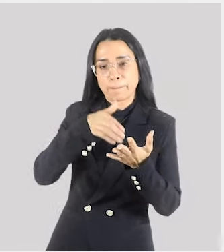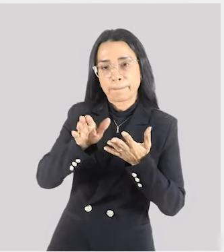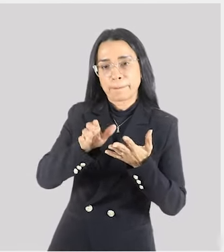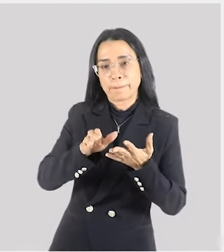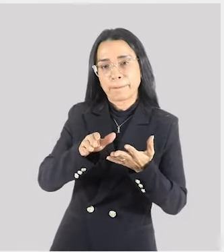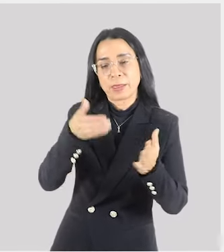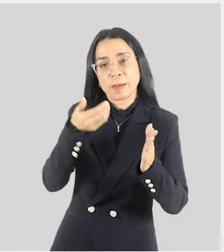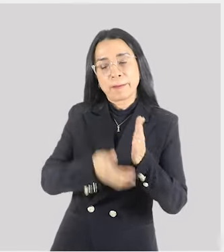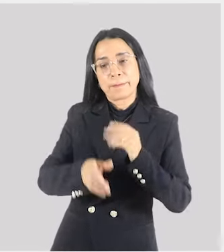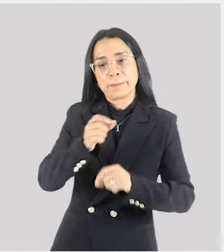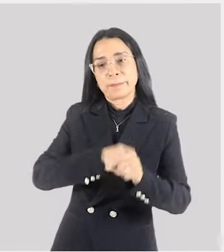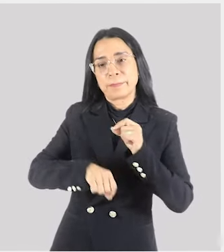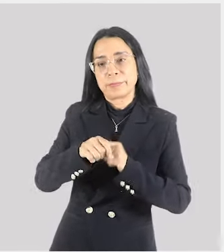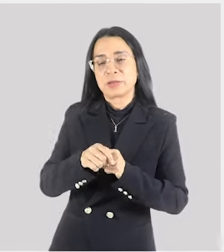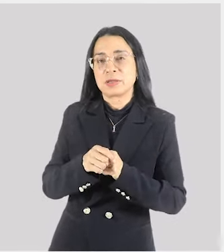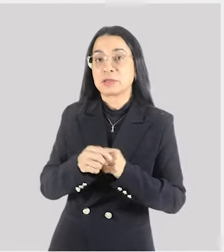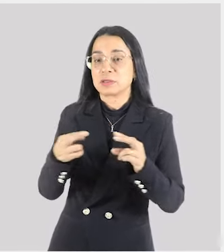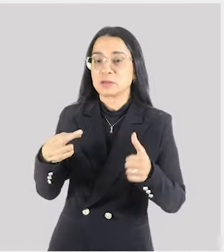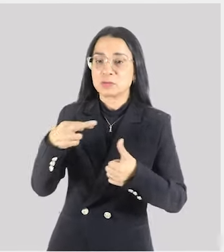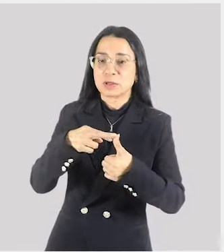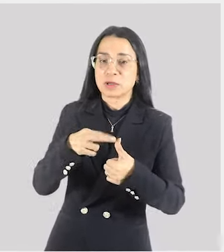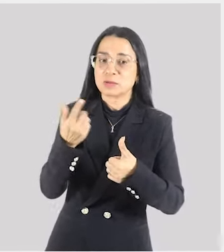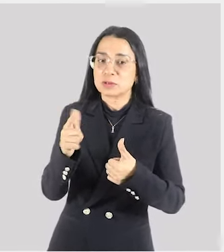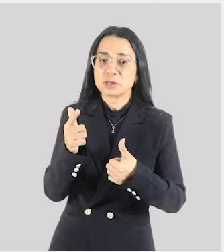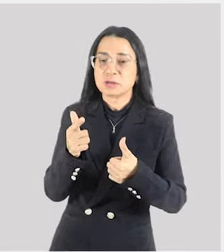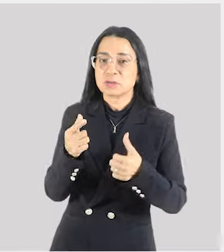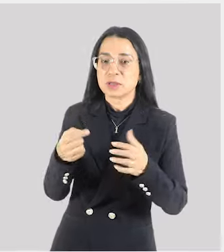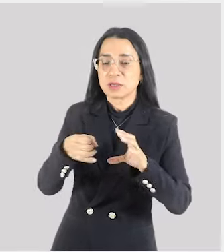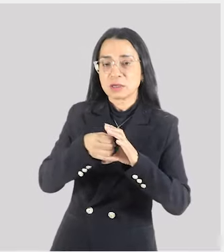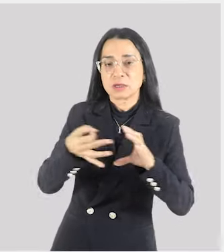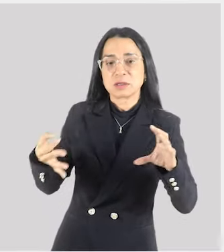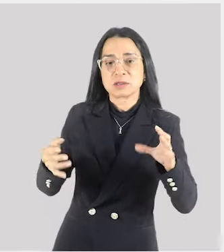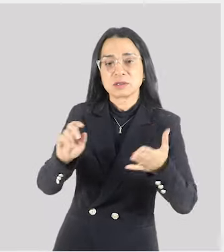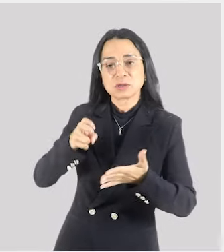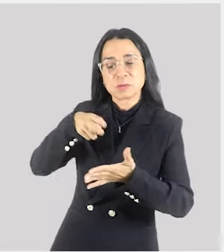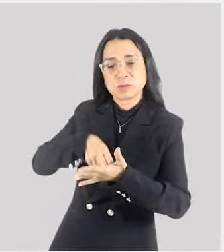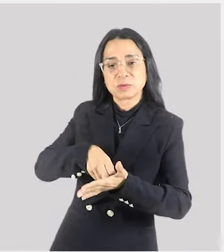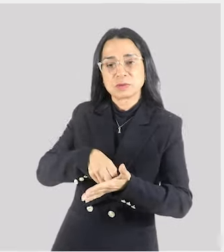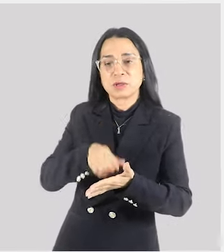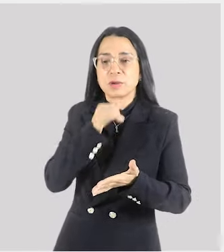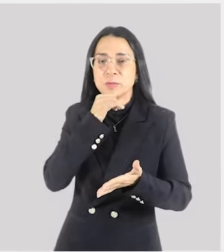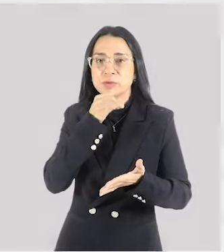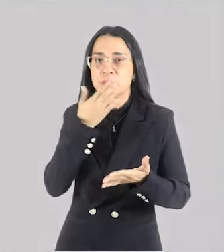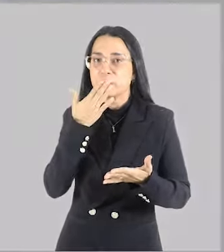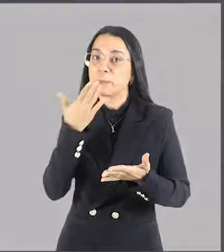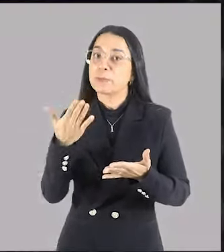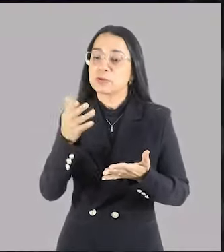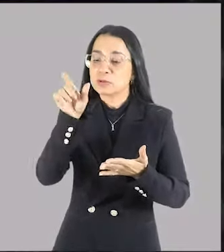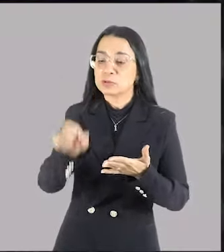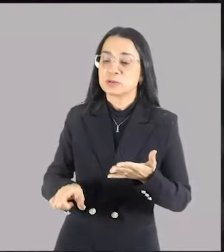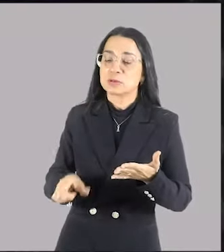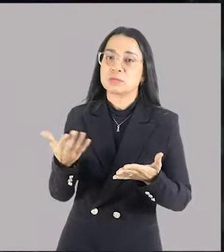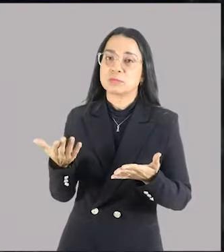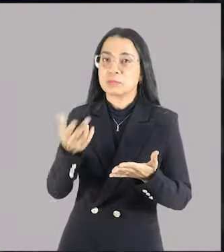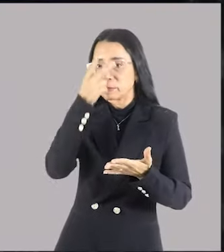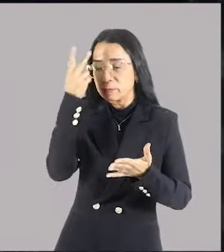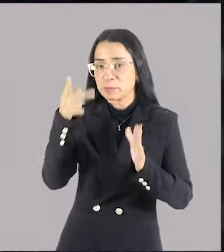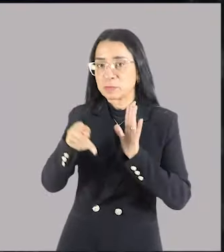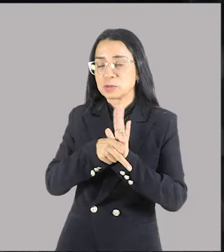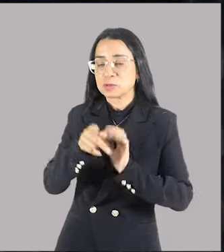caráter punitivo sem caráter inter punitivo ou seja ocorre por exemplo quando é solicitada pelo Servidor ou quando